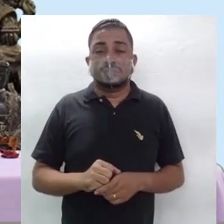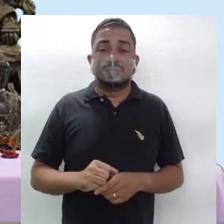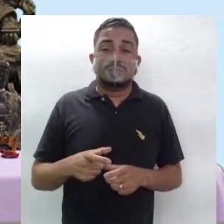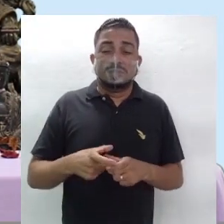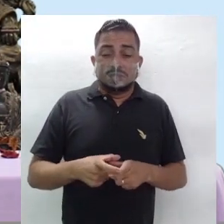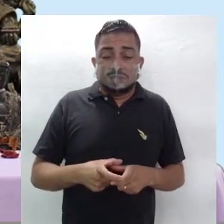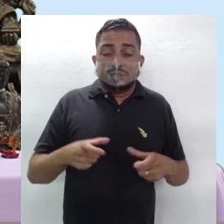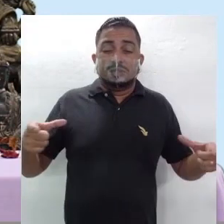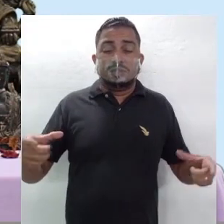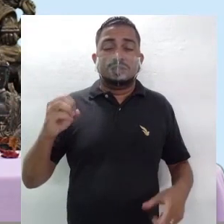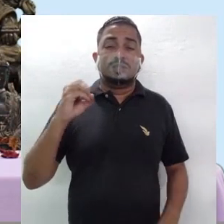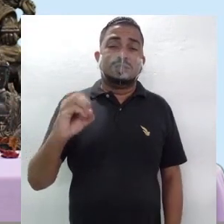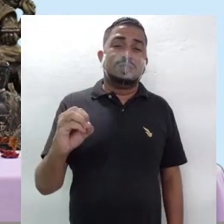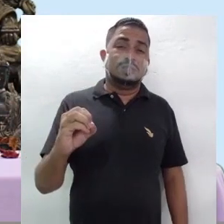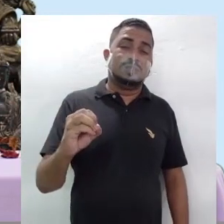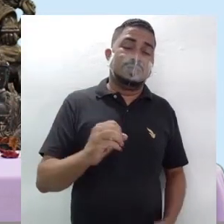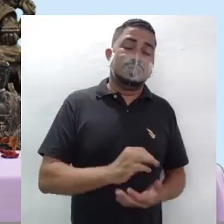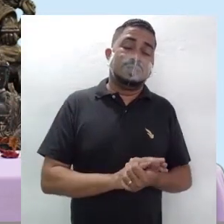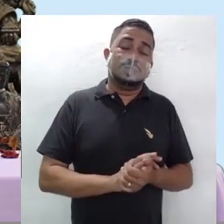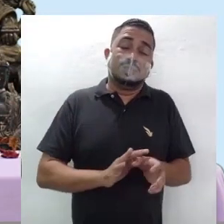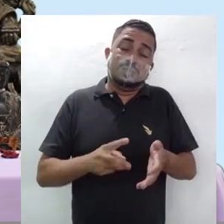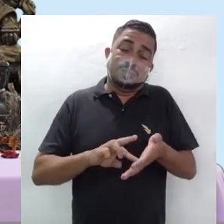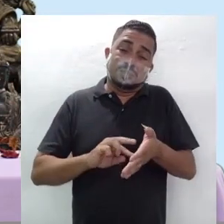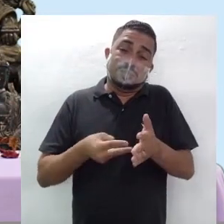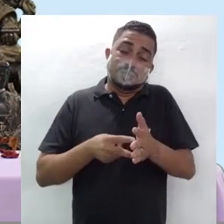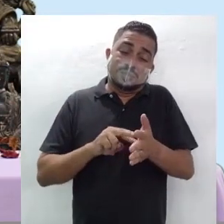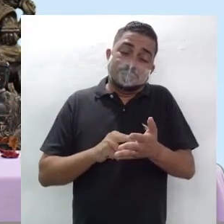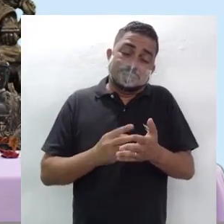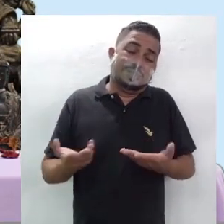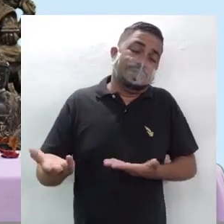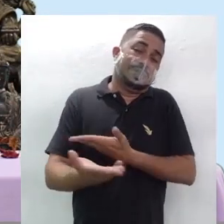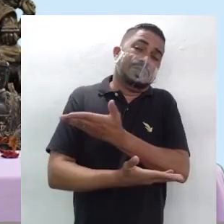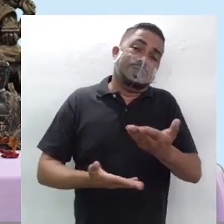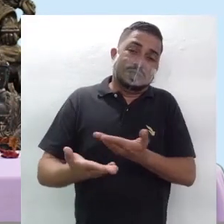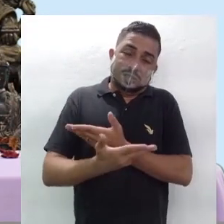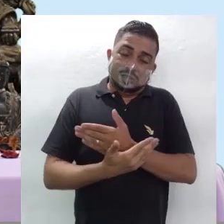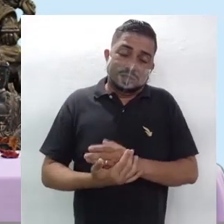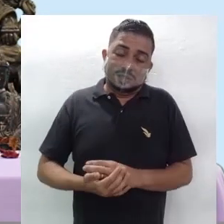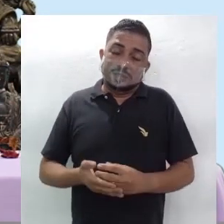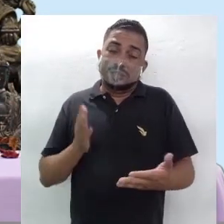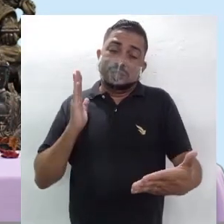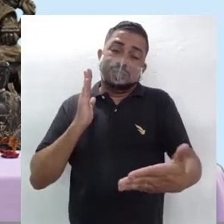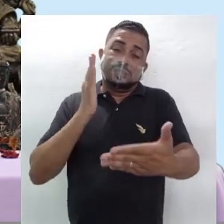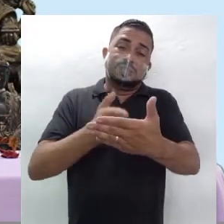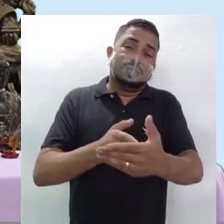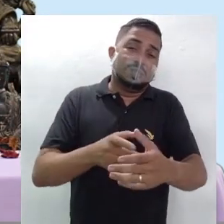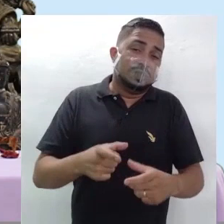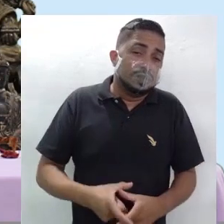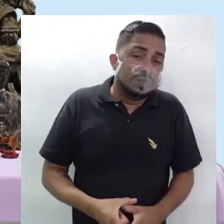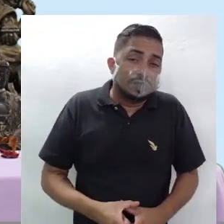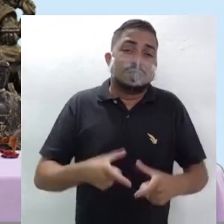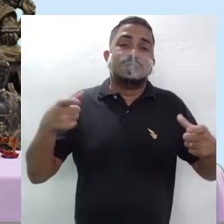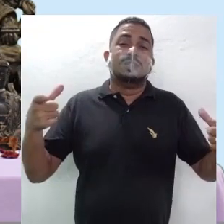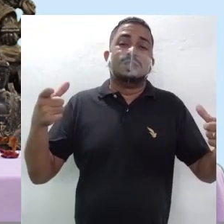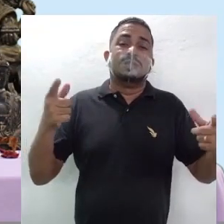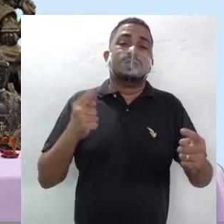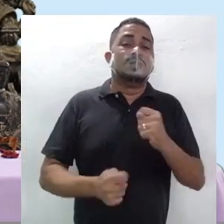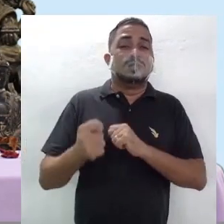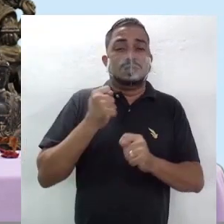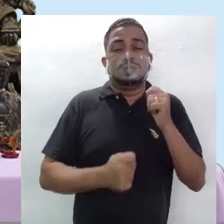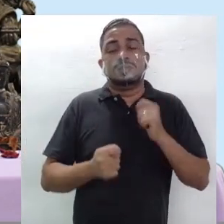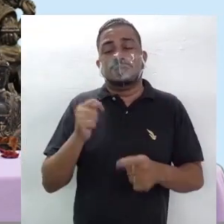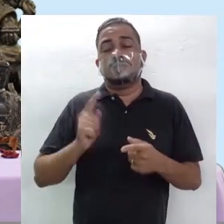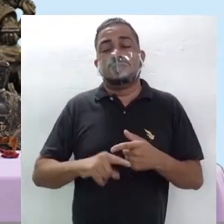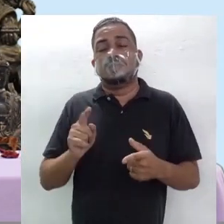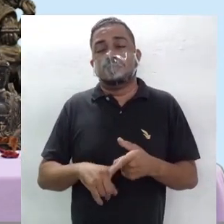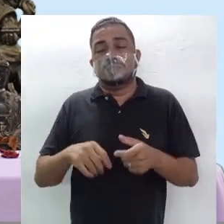do crescimento zero. Ou seja, que vai correlacionar diretamente o crescimento